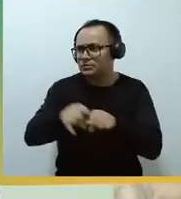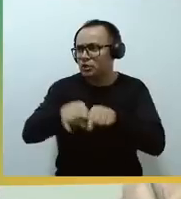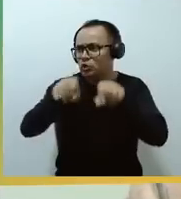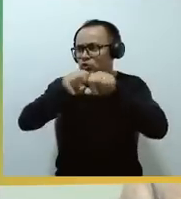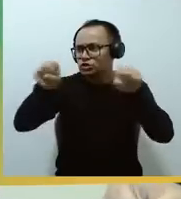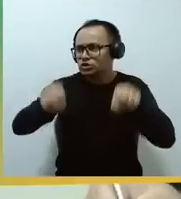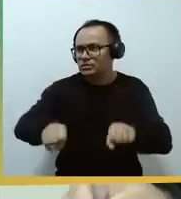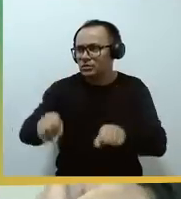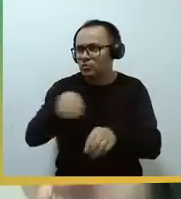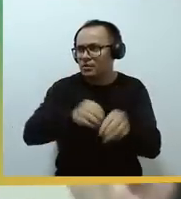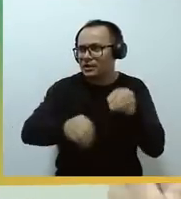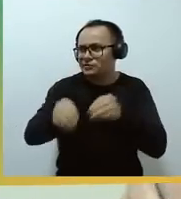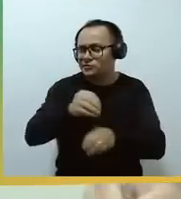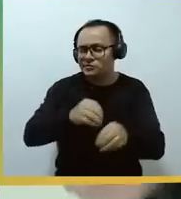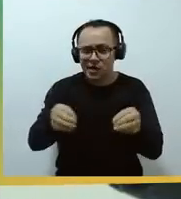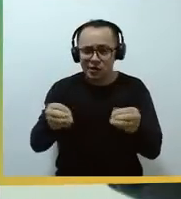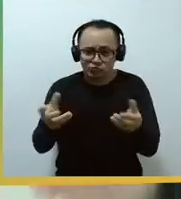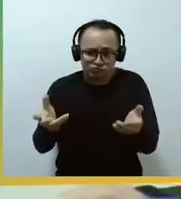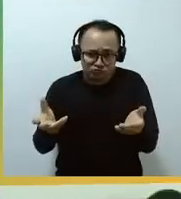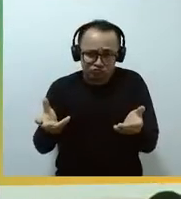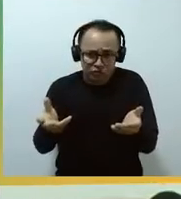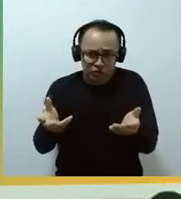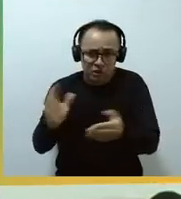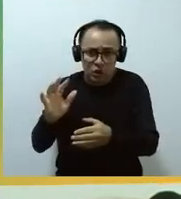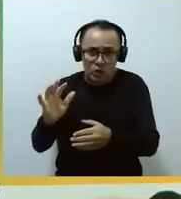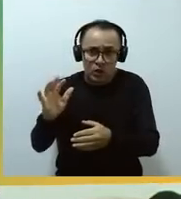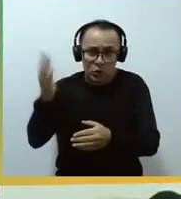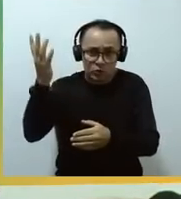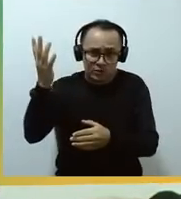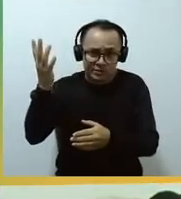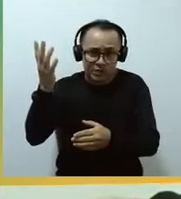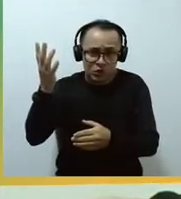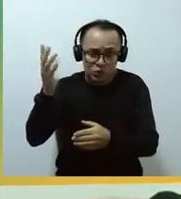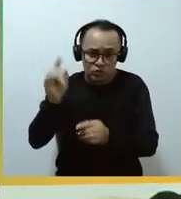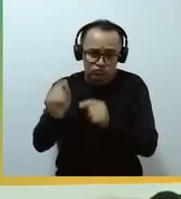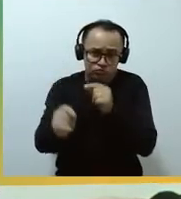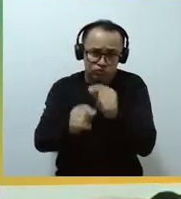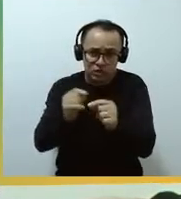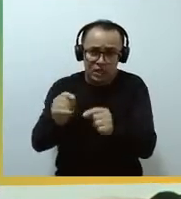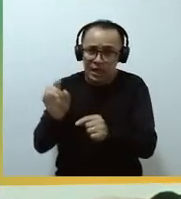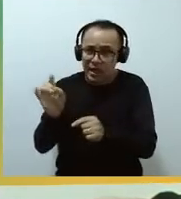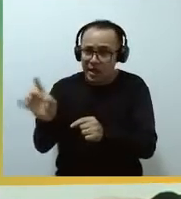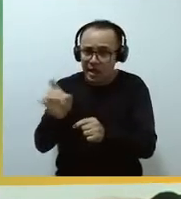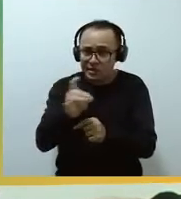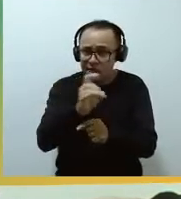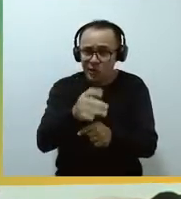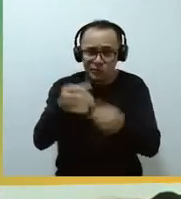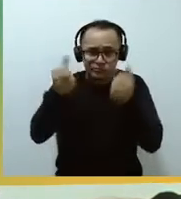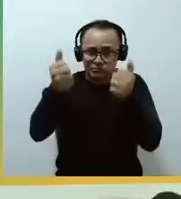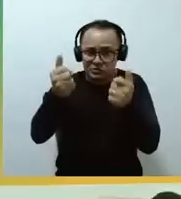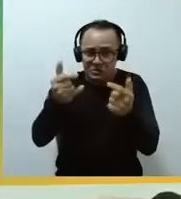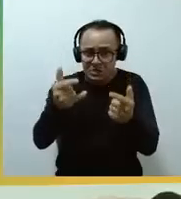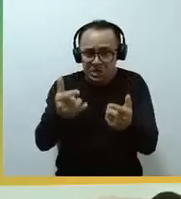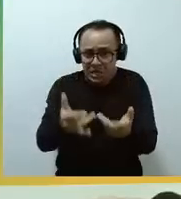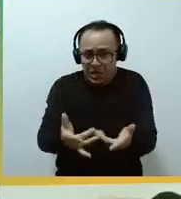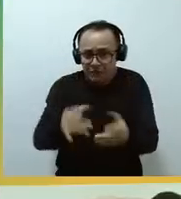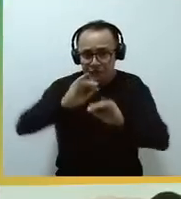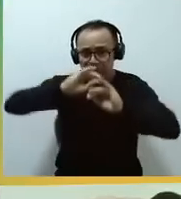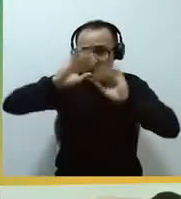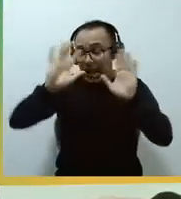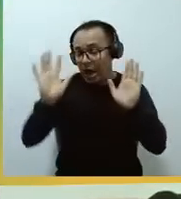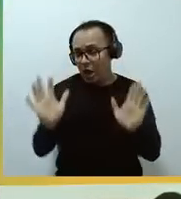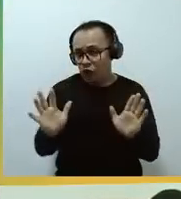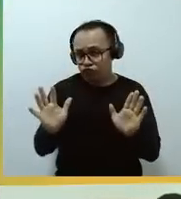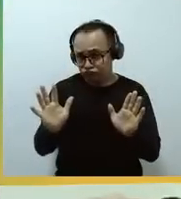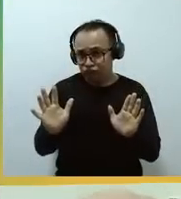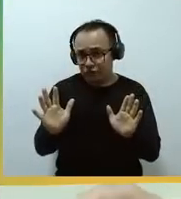as pessoas, o que aconteceu vai permitir que cada um possa se defender, esclarecer e trazer o trabalho normal.